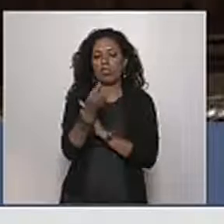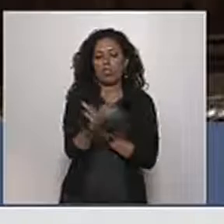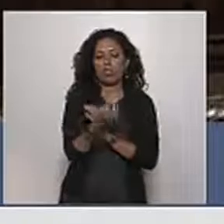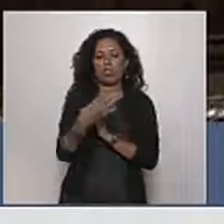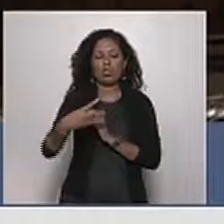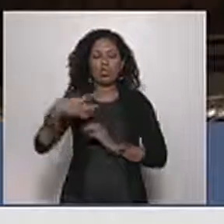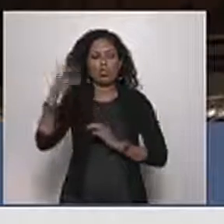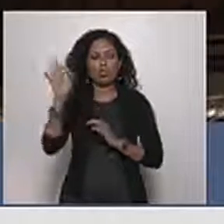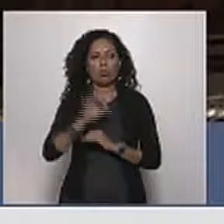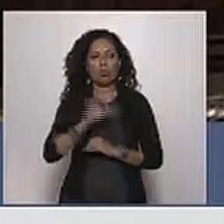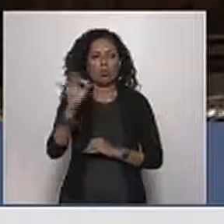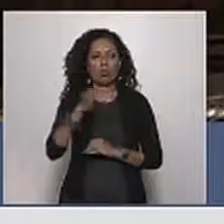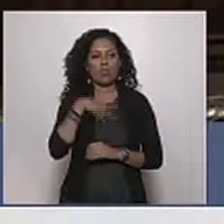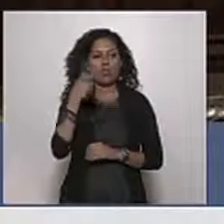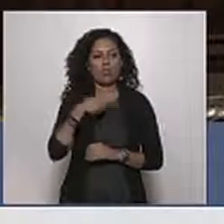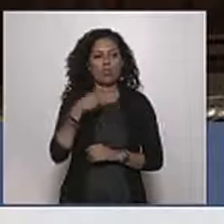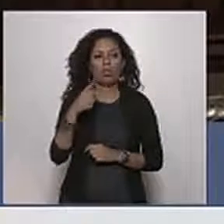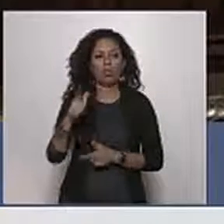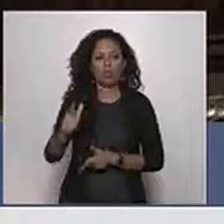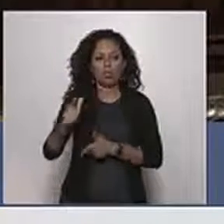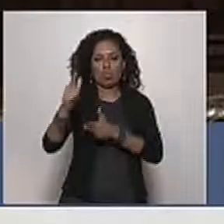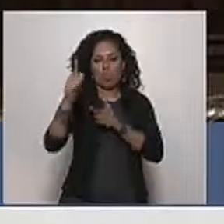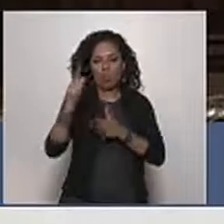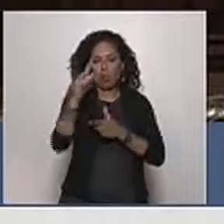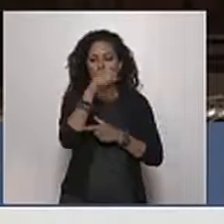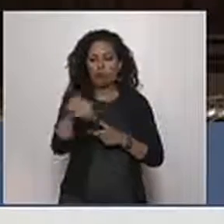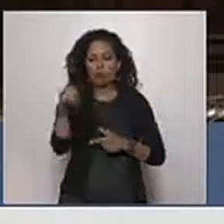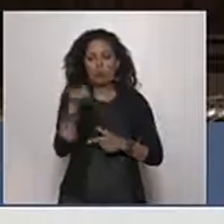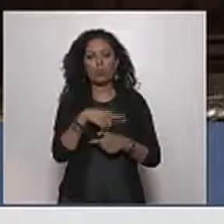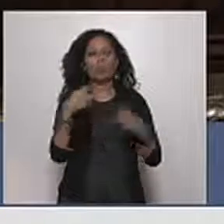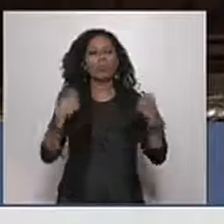brasileiros dizem que o porte de arma deve ser proibido.